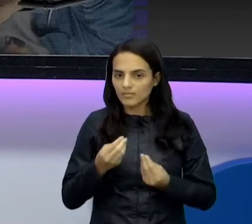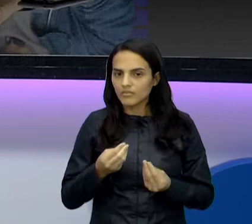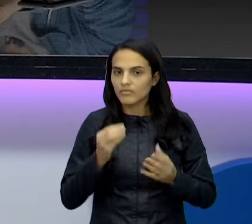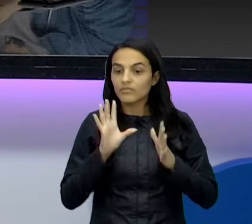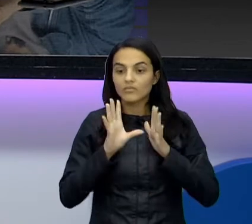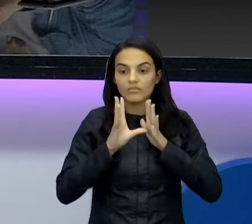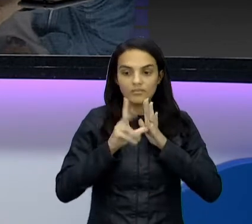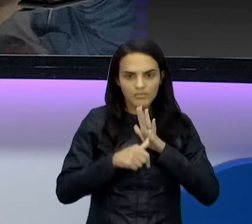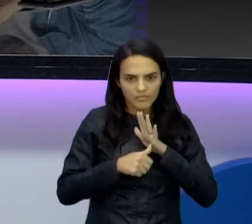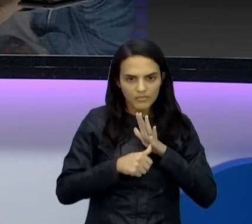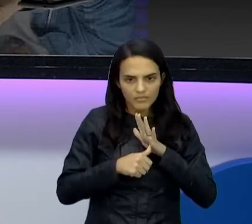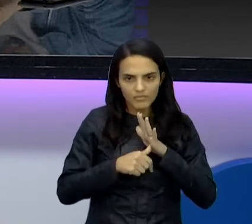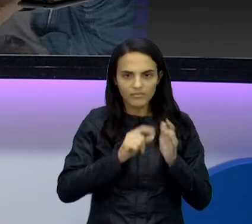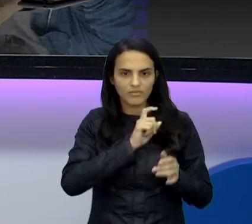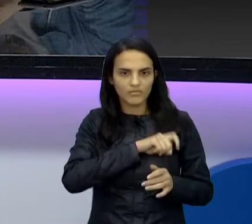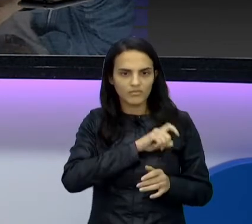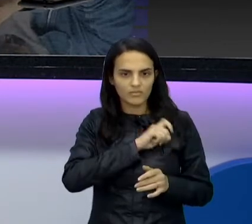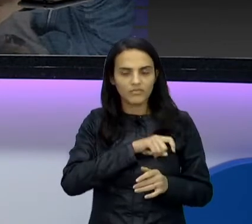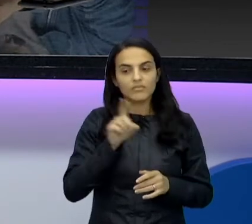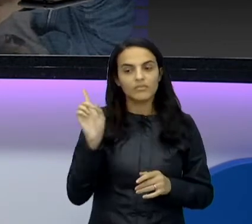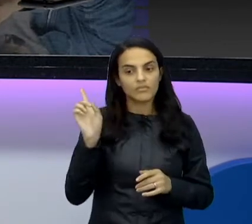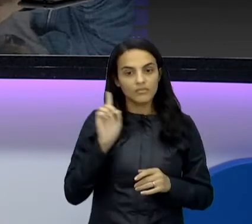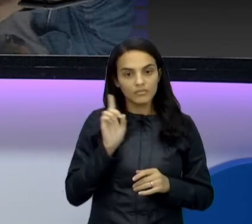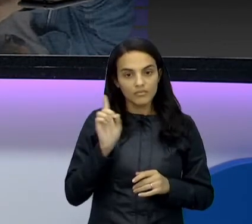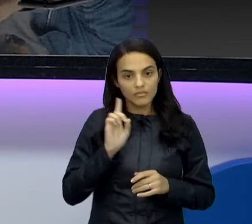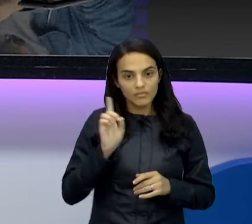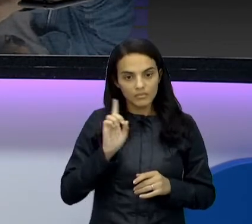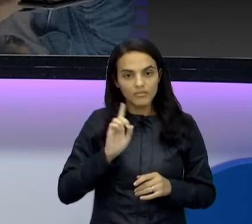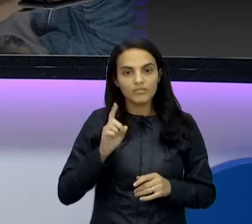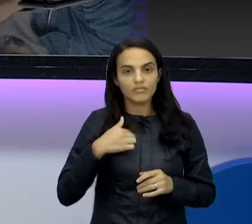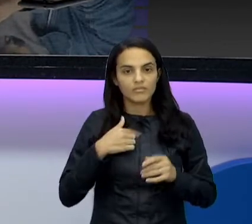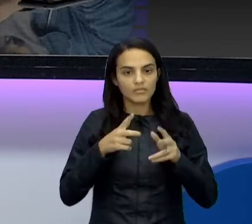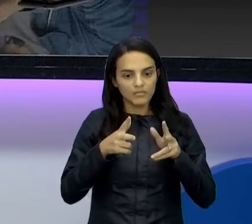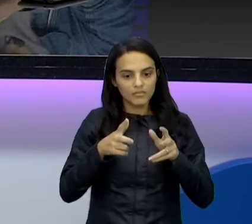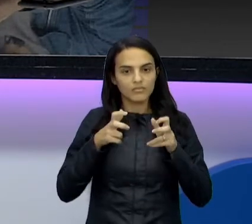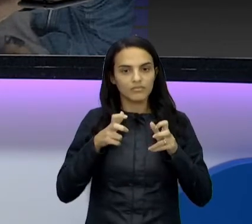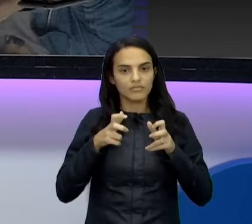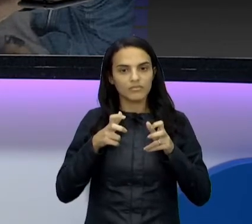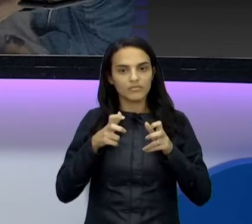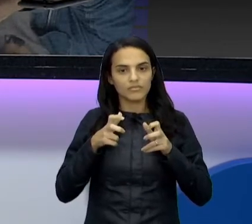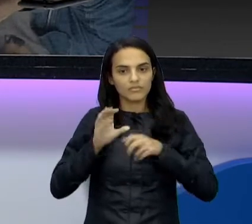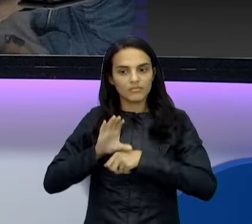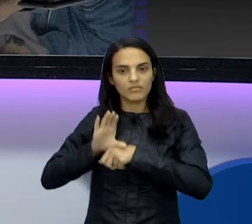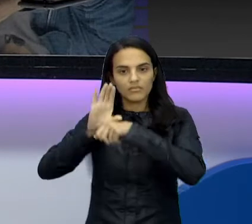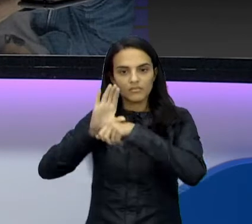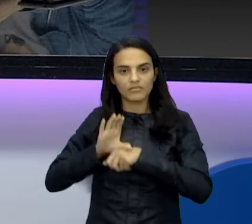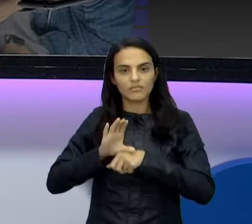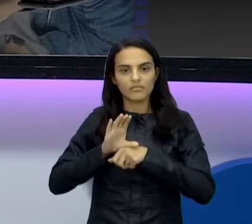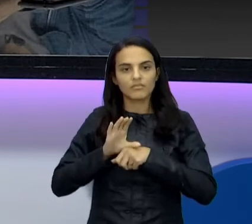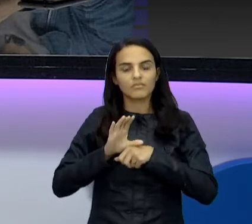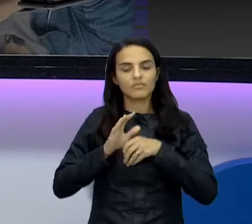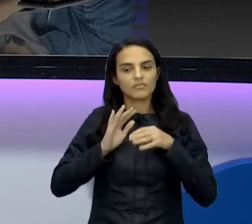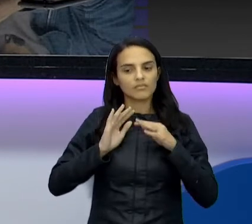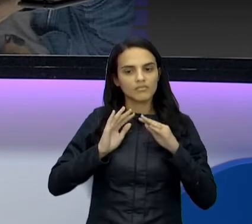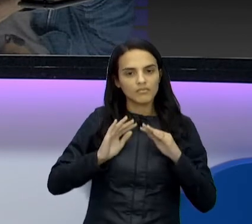marginal não. Muito bom. Marginal não. E aí eu percebi que ela deu uma